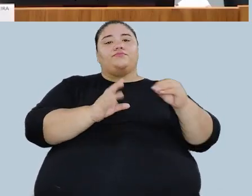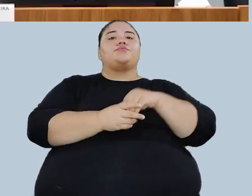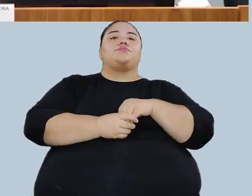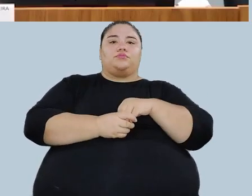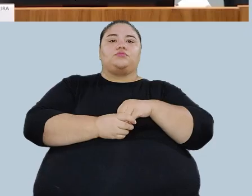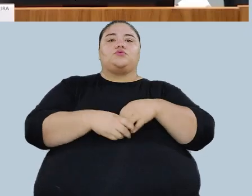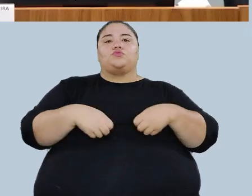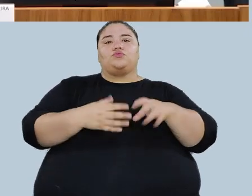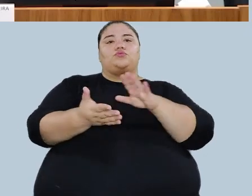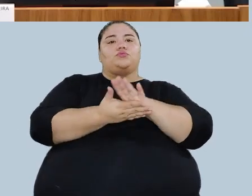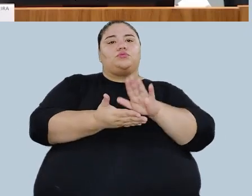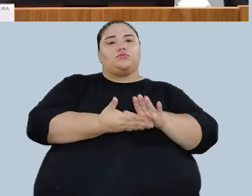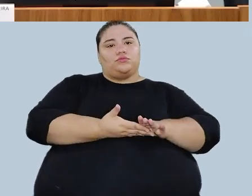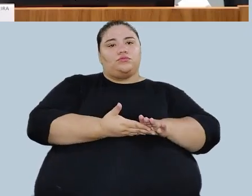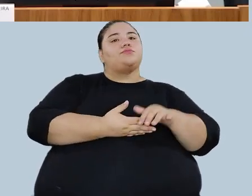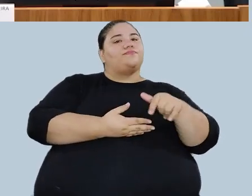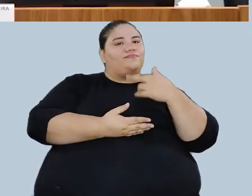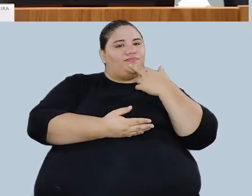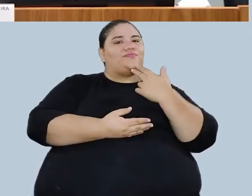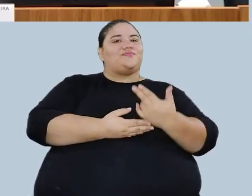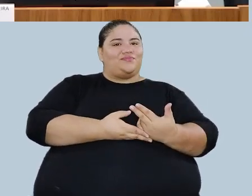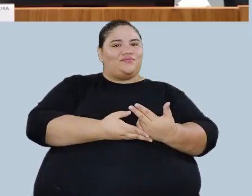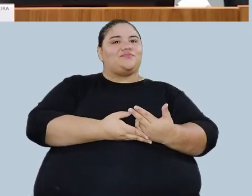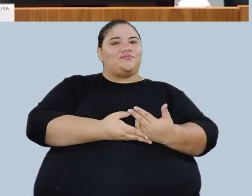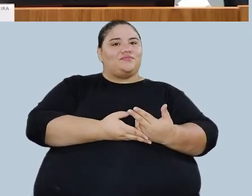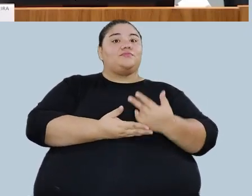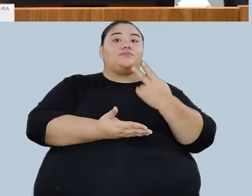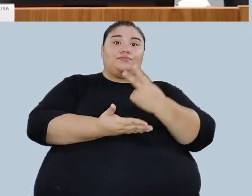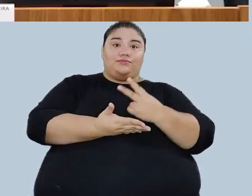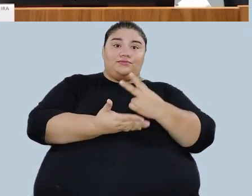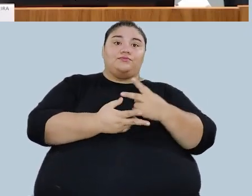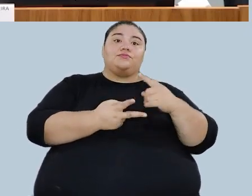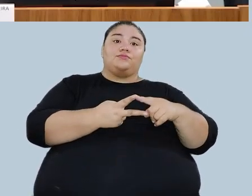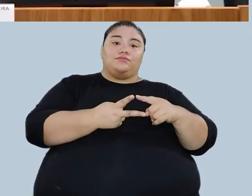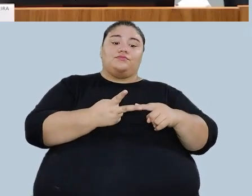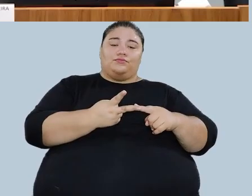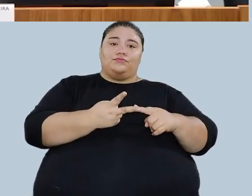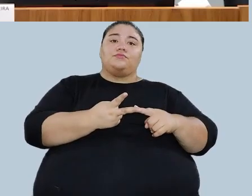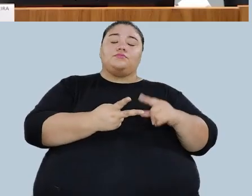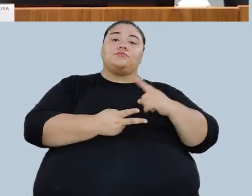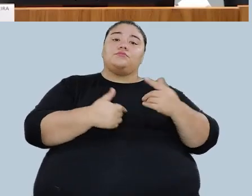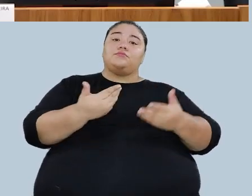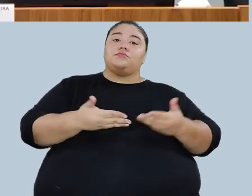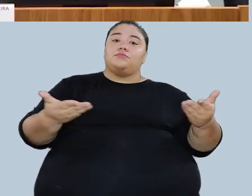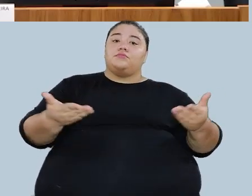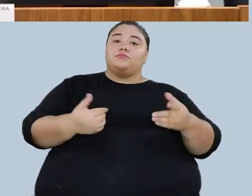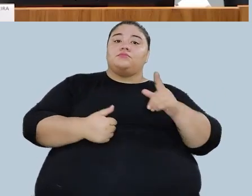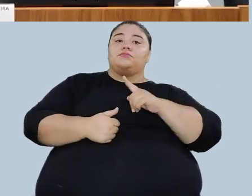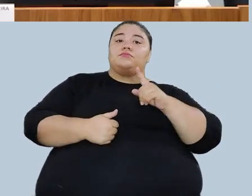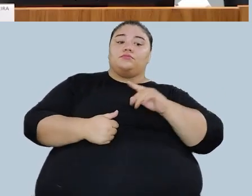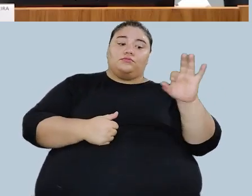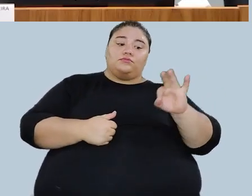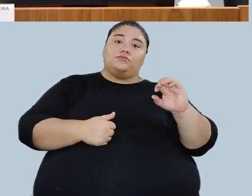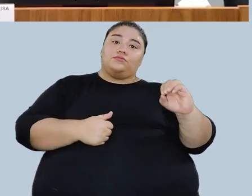sobre consumo. Então, essa é uma grande novidade, né? E mesmo no PIS e na COFINS, muitos dos serviços que estão aqui estavam em